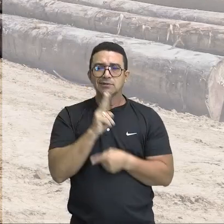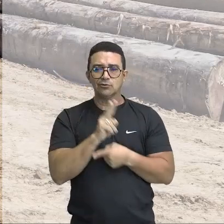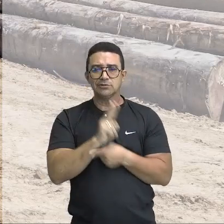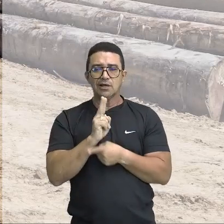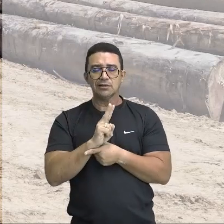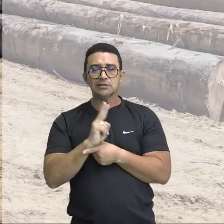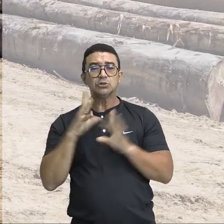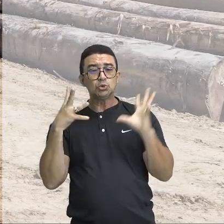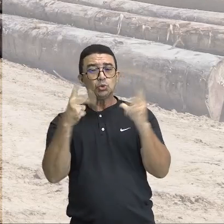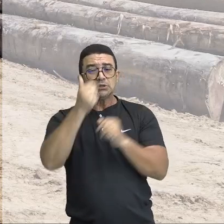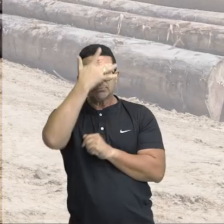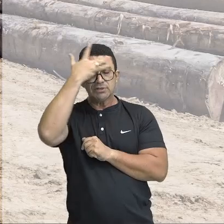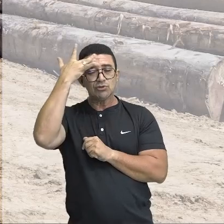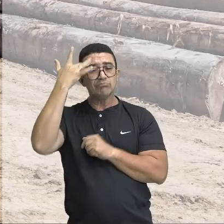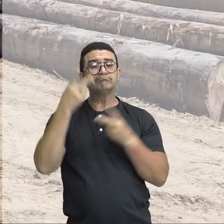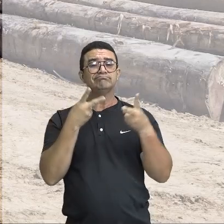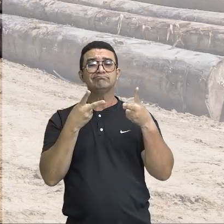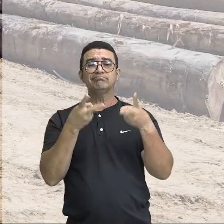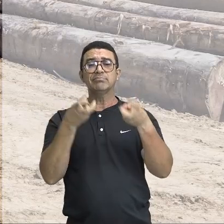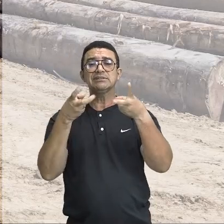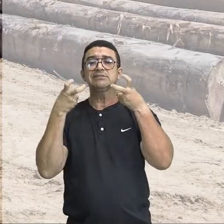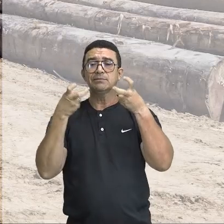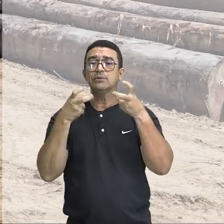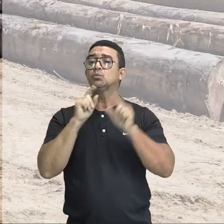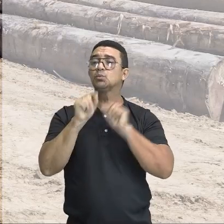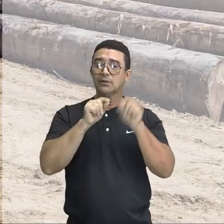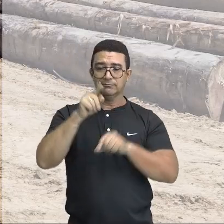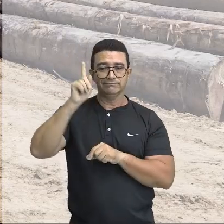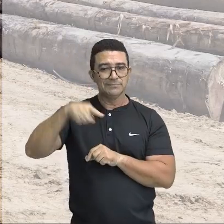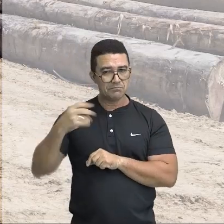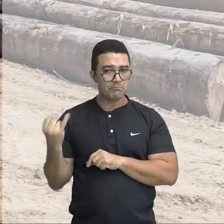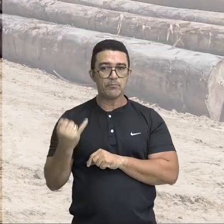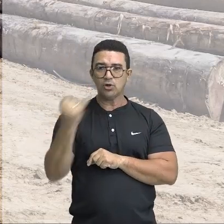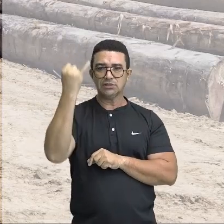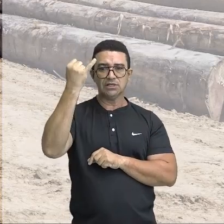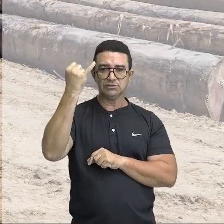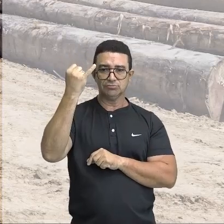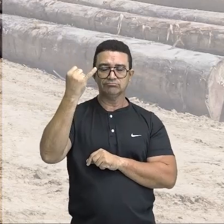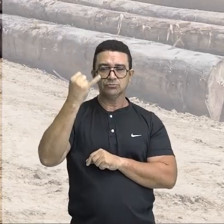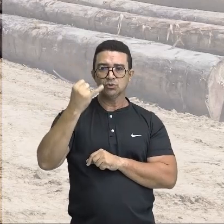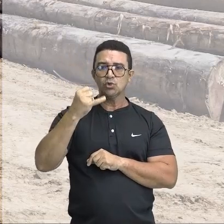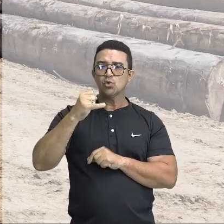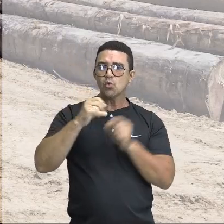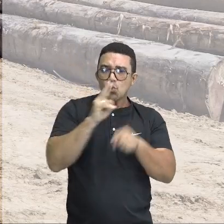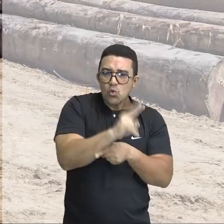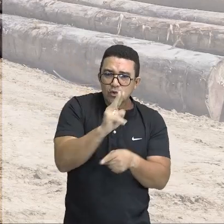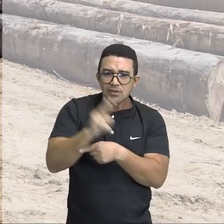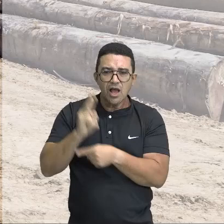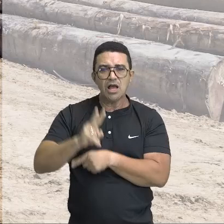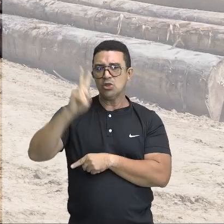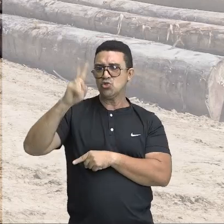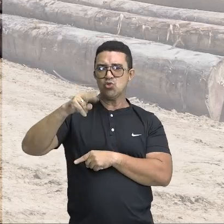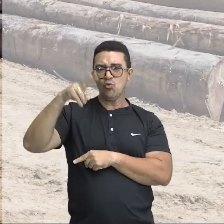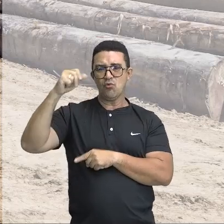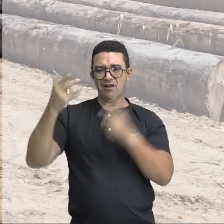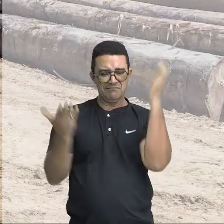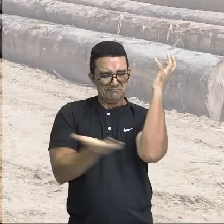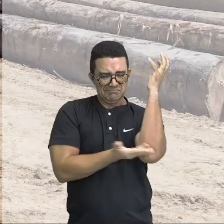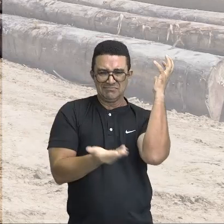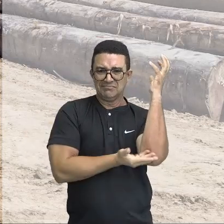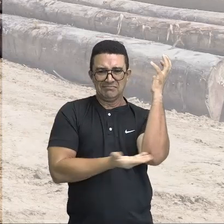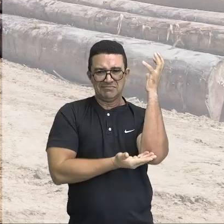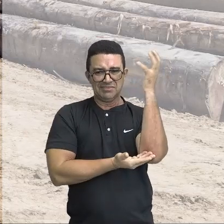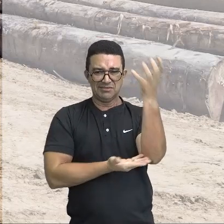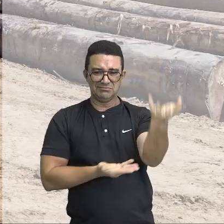mundo perceba o quão é importante ela estar em pé, e não assim, em toras, jogadas, aqui